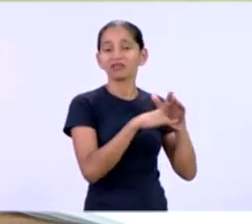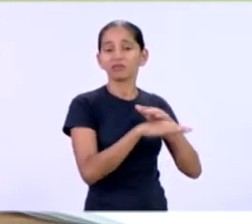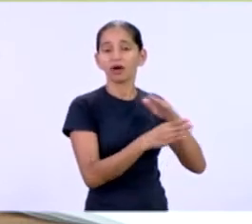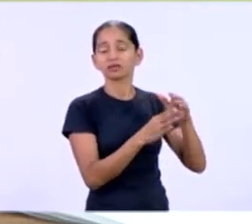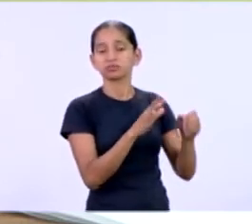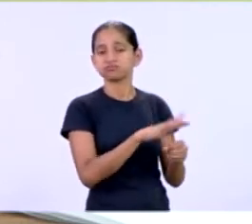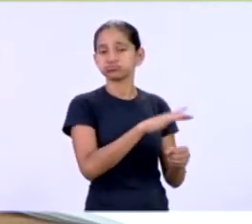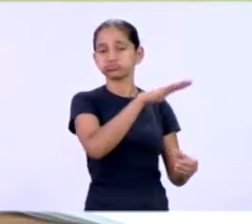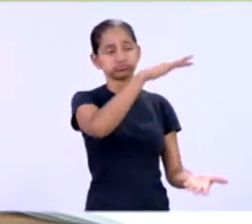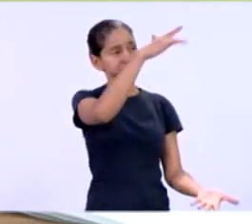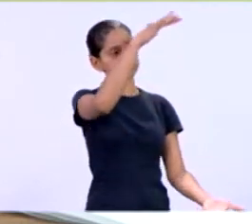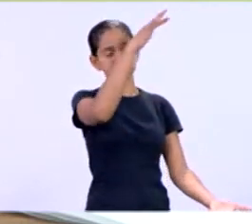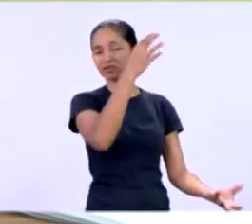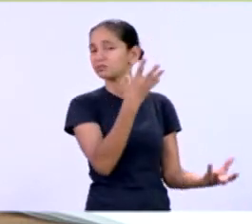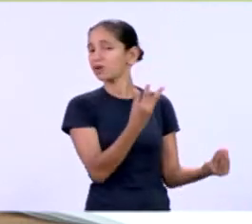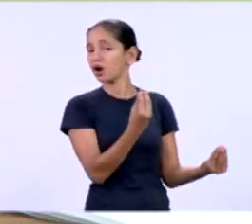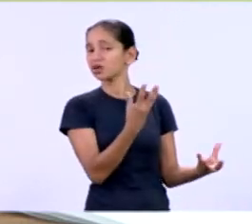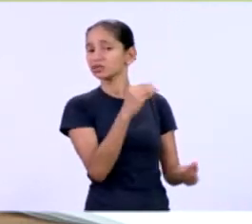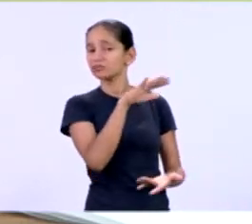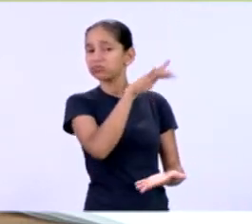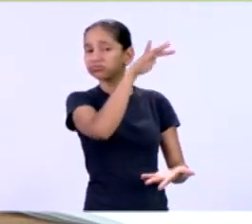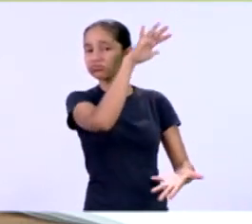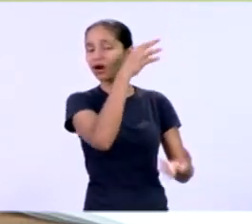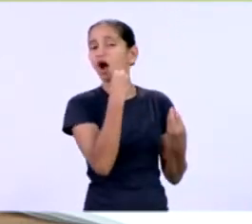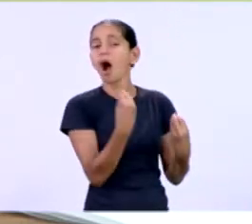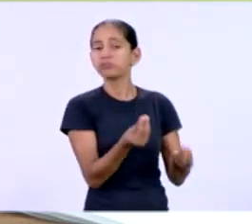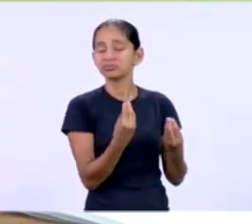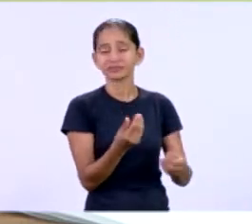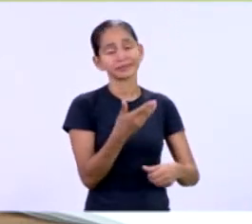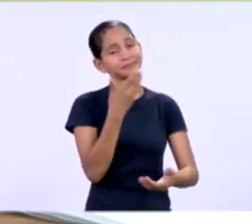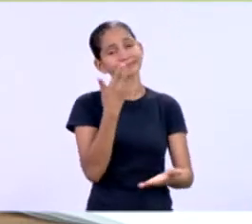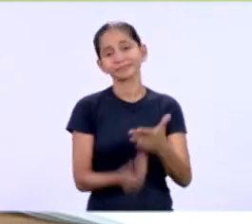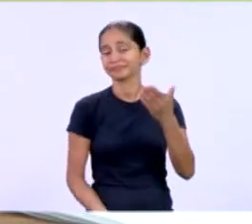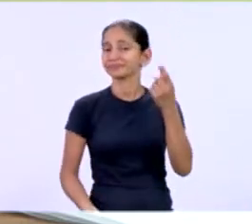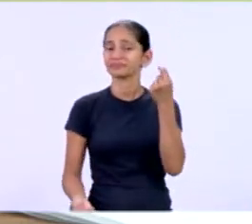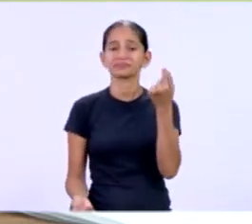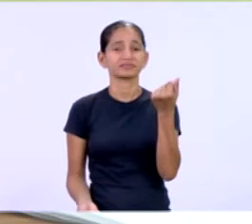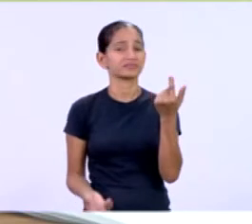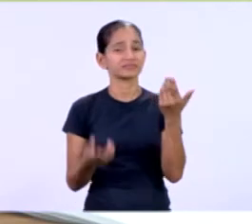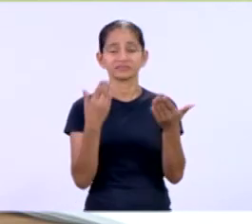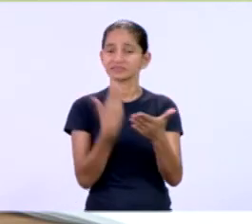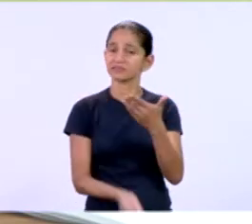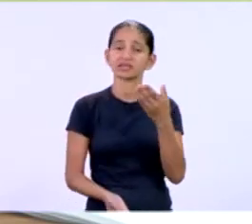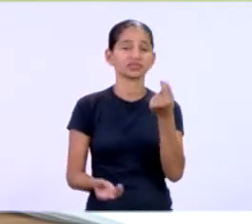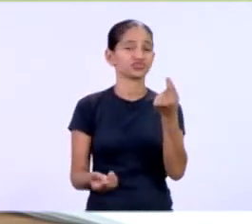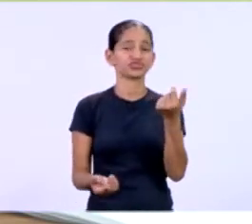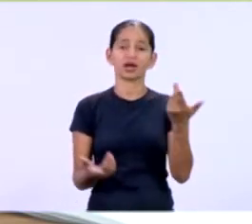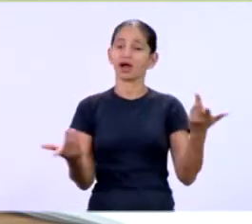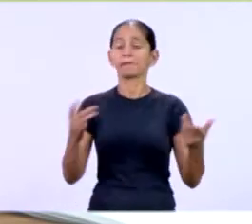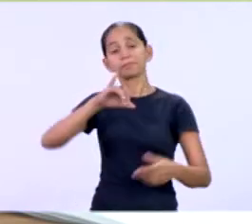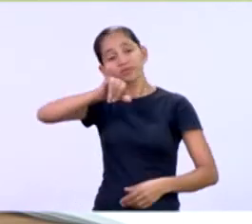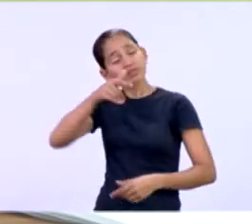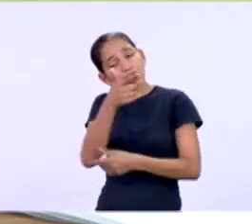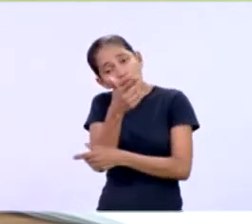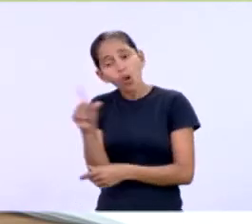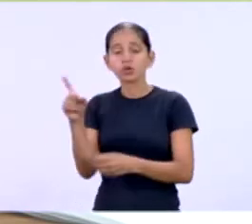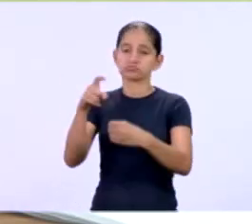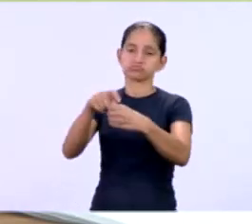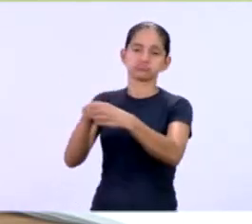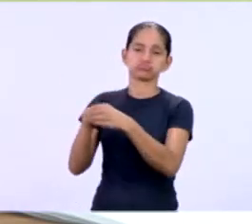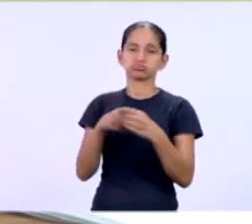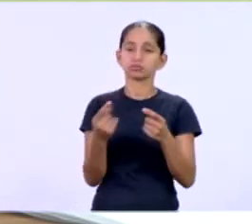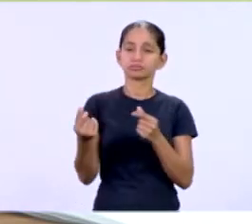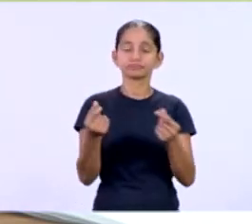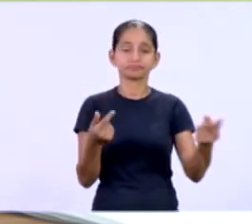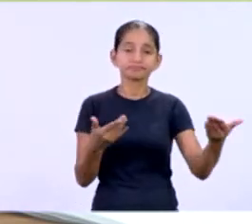empresas enchem os estoques e é perca de capital ali que está sendo, que não está tendo